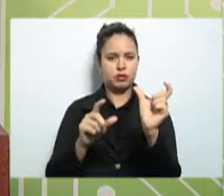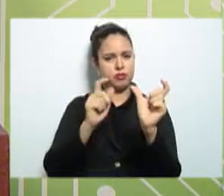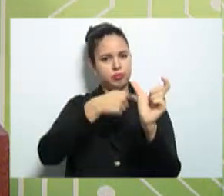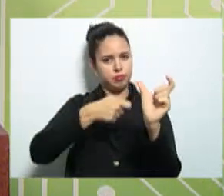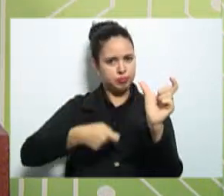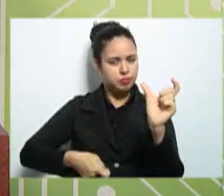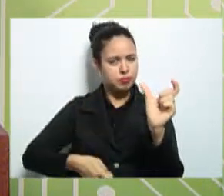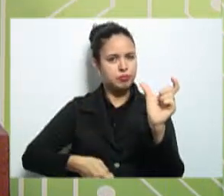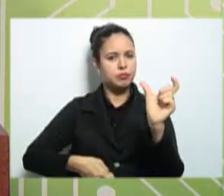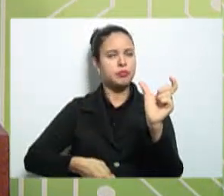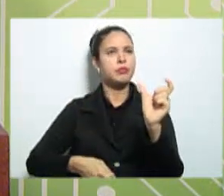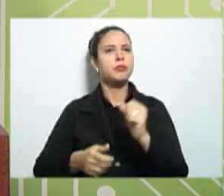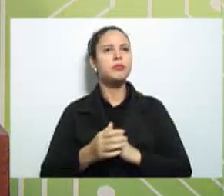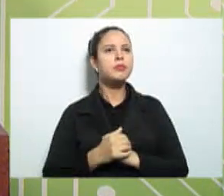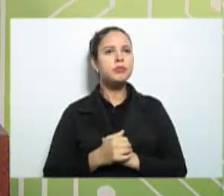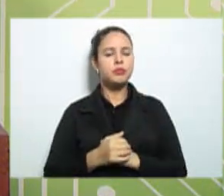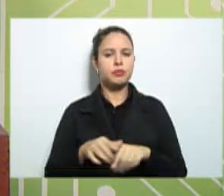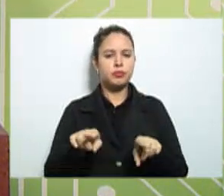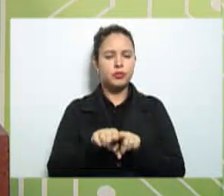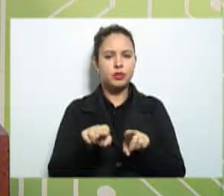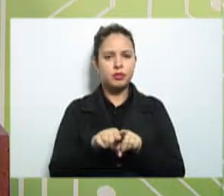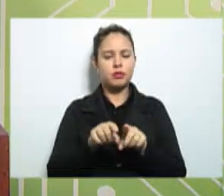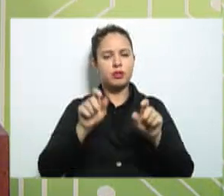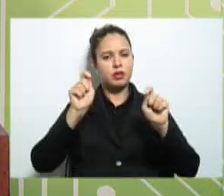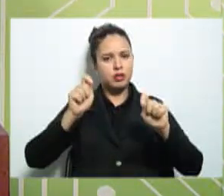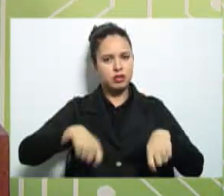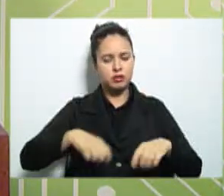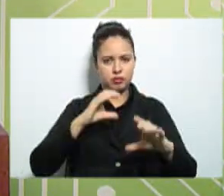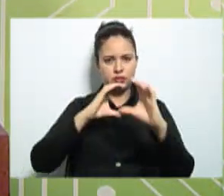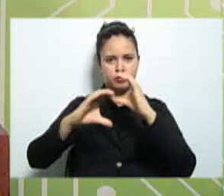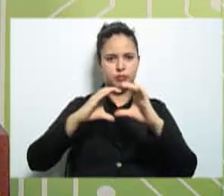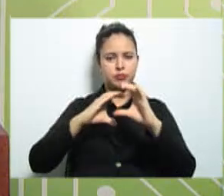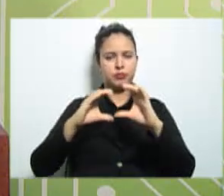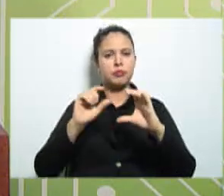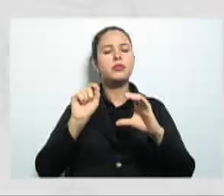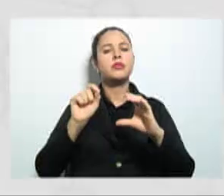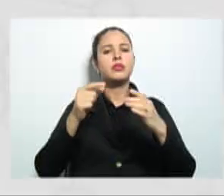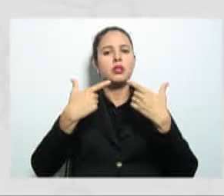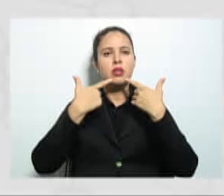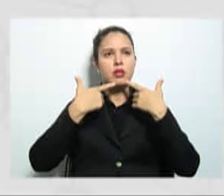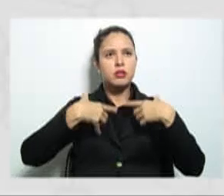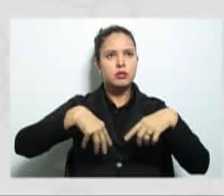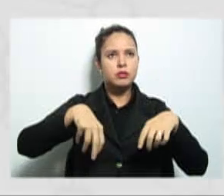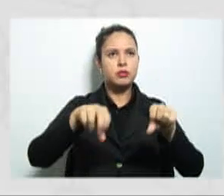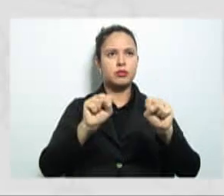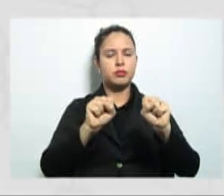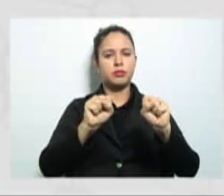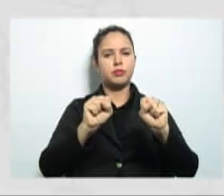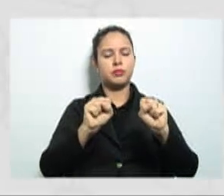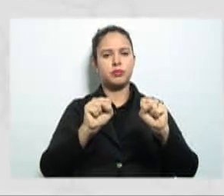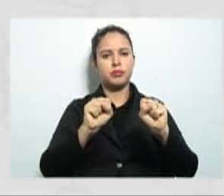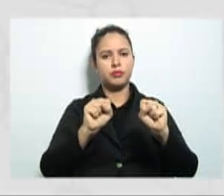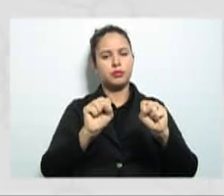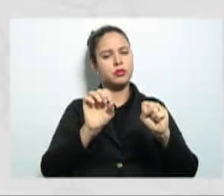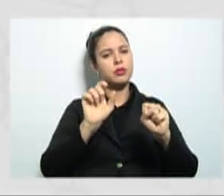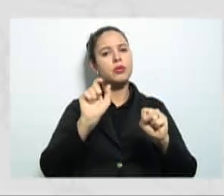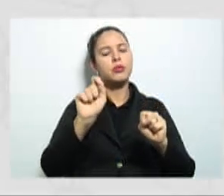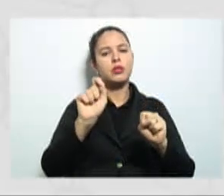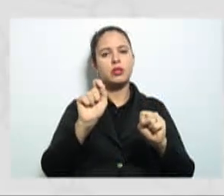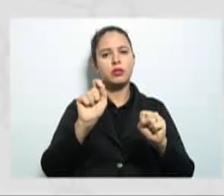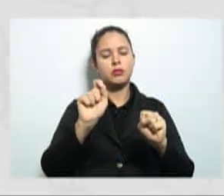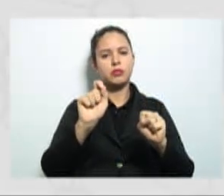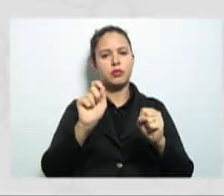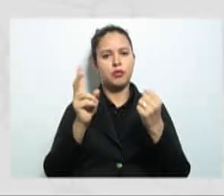escrita. Mas eu também posso me comunicar por meio da linguagem não verbal. E aí a linguagem